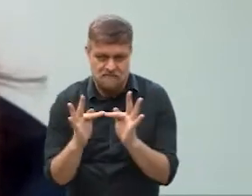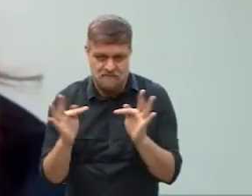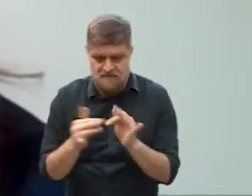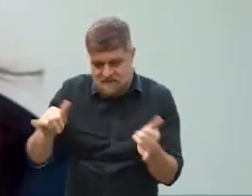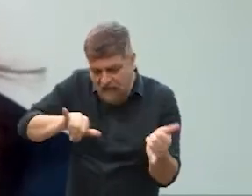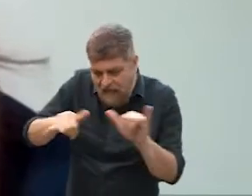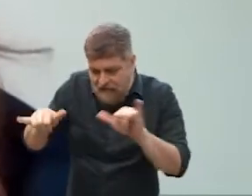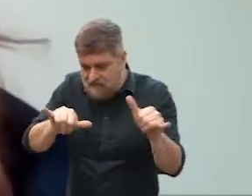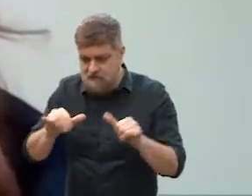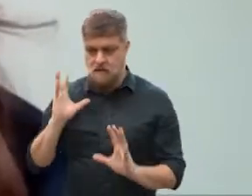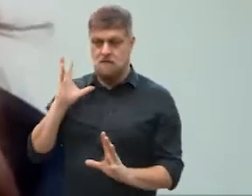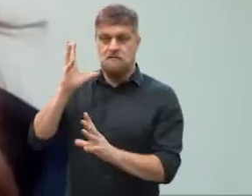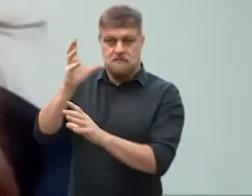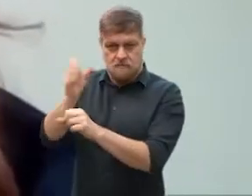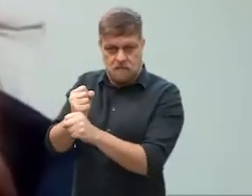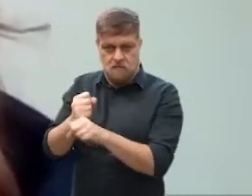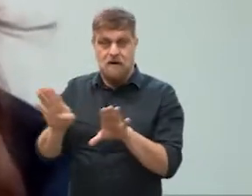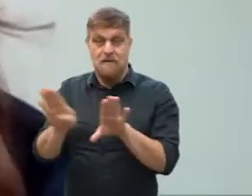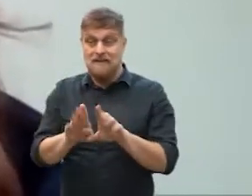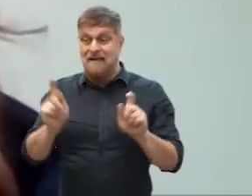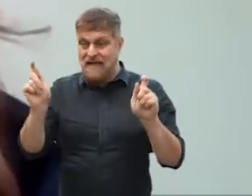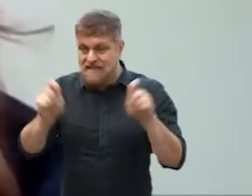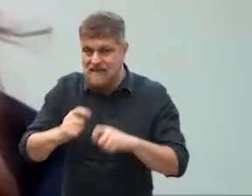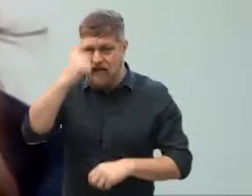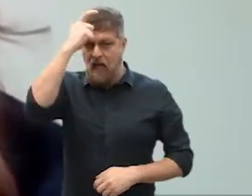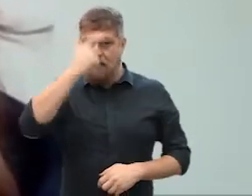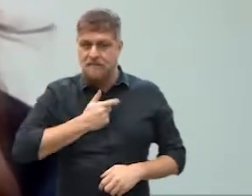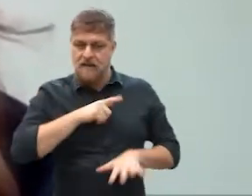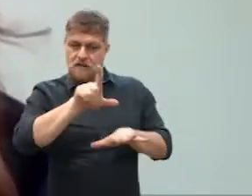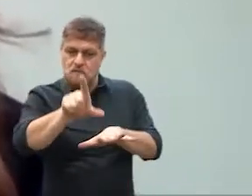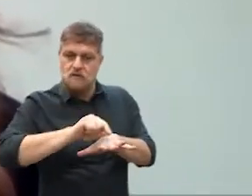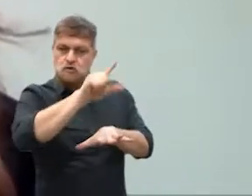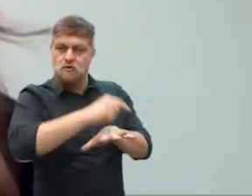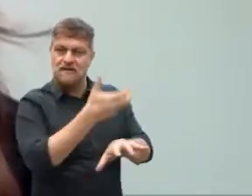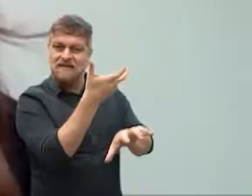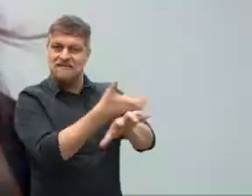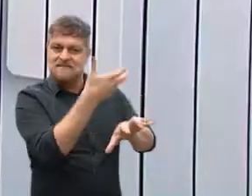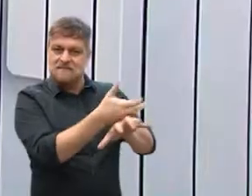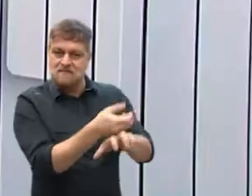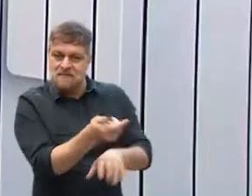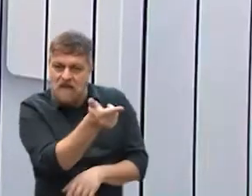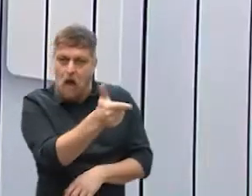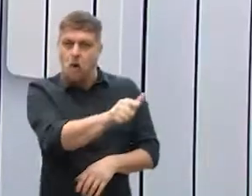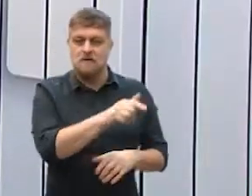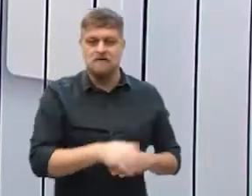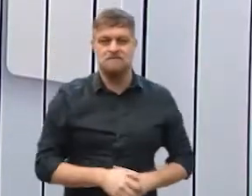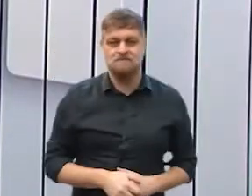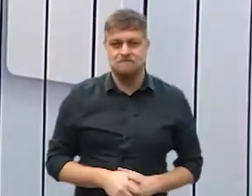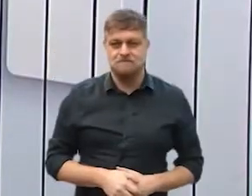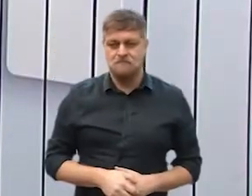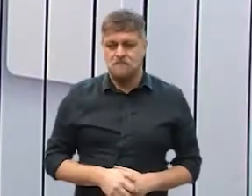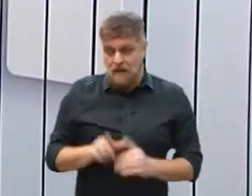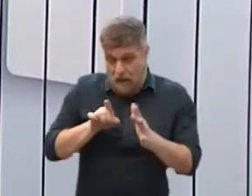acabo aprendendo tudo. Mas eu também tenho a possibilidade de criar caminhos para mim. Uma última pergunta para você, Carolina,